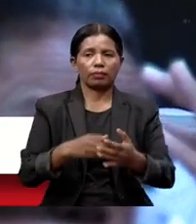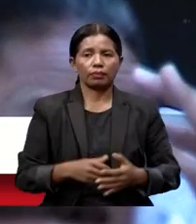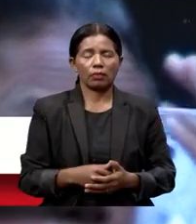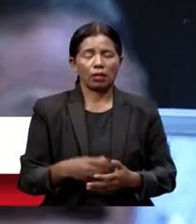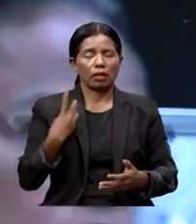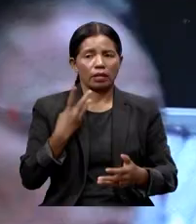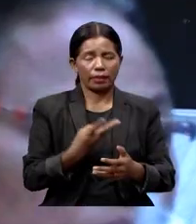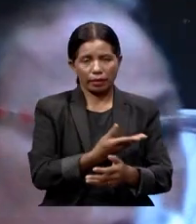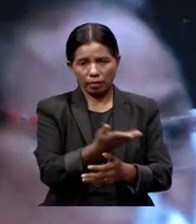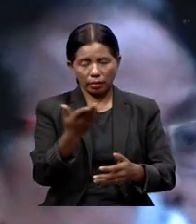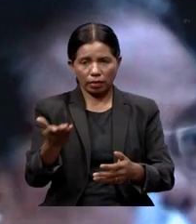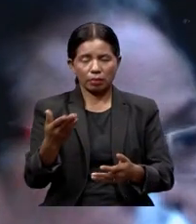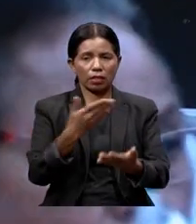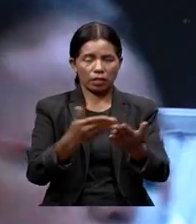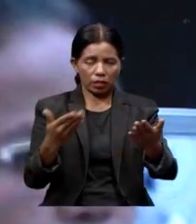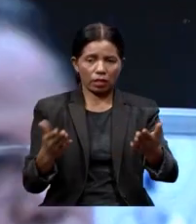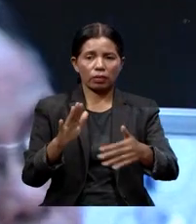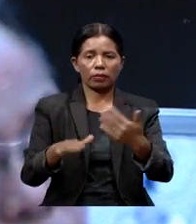é produto